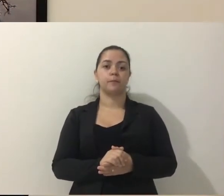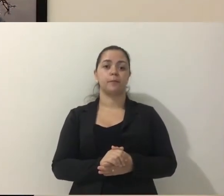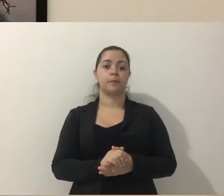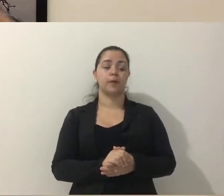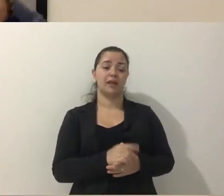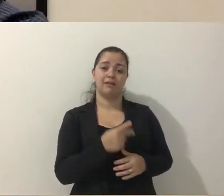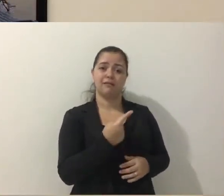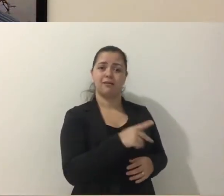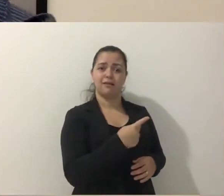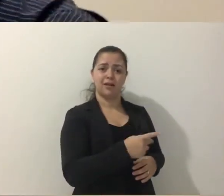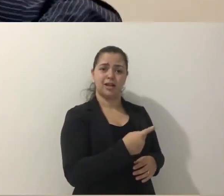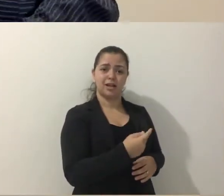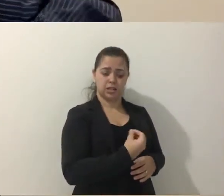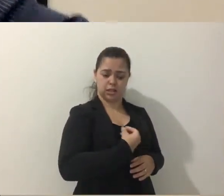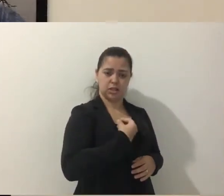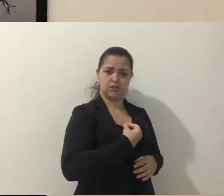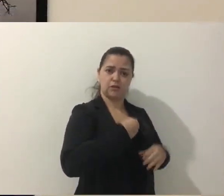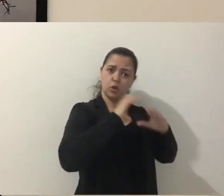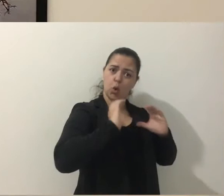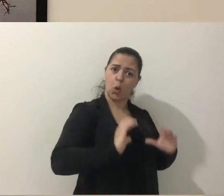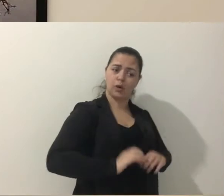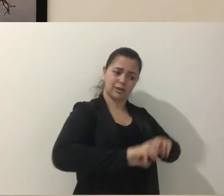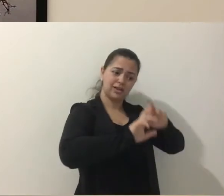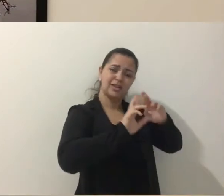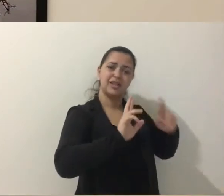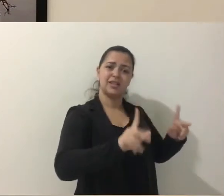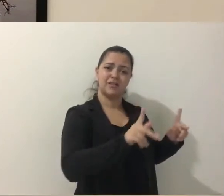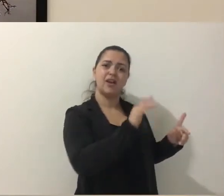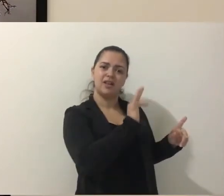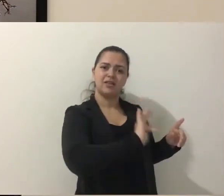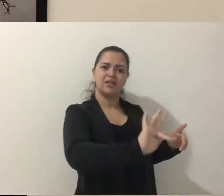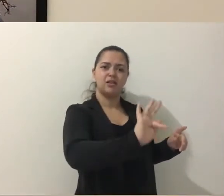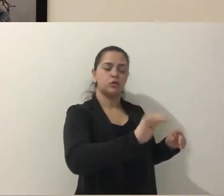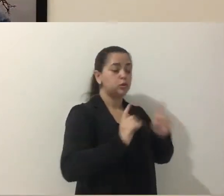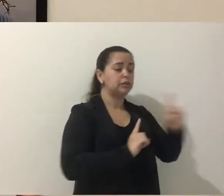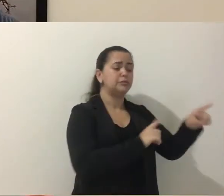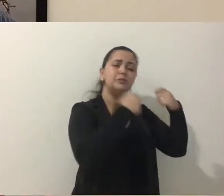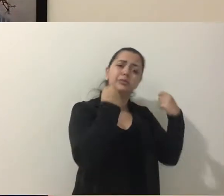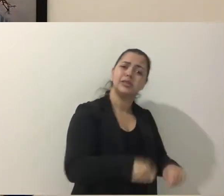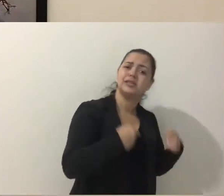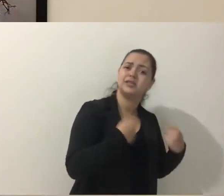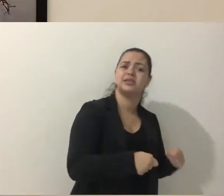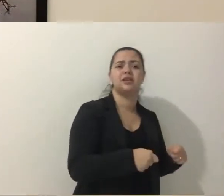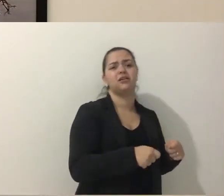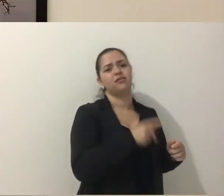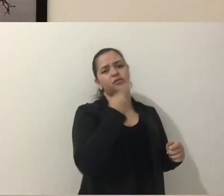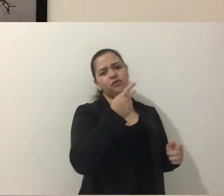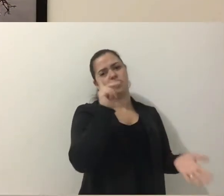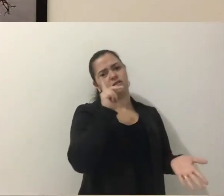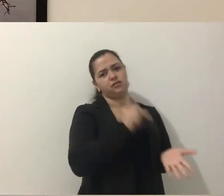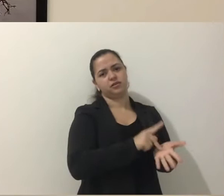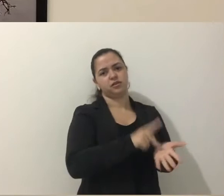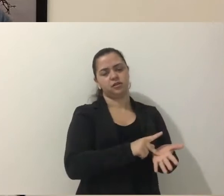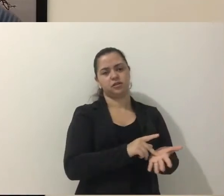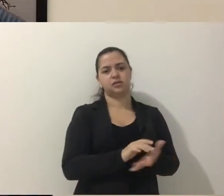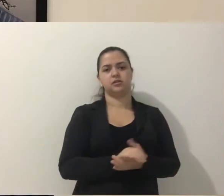e fariseus, os discípulos precisavam seguir por essa linha, de falar a verdade. Então eu quero finalizar esses dois exemplos